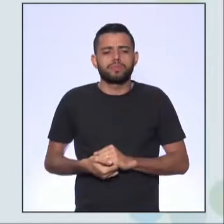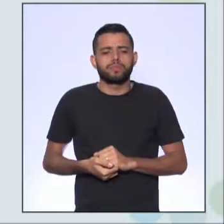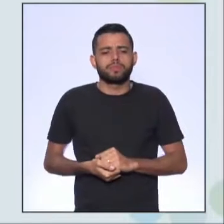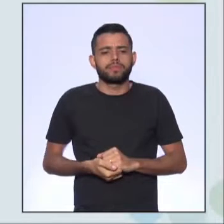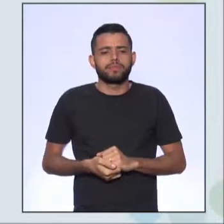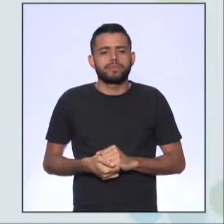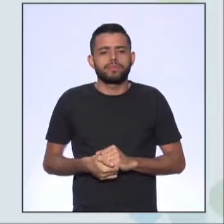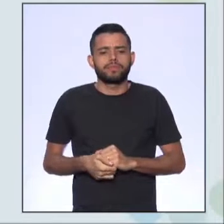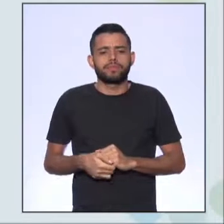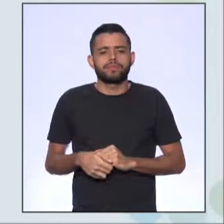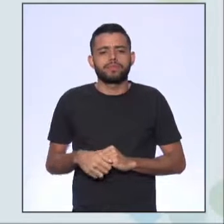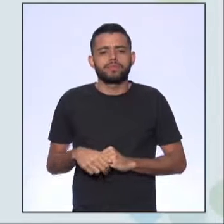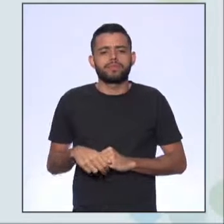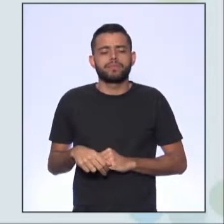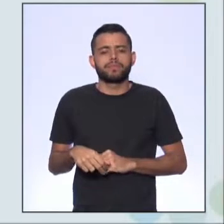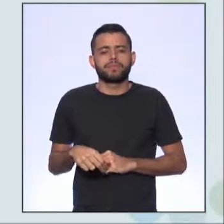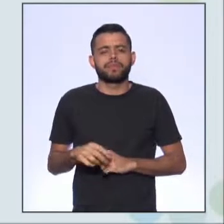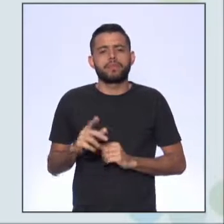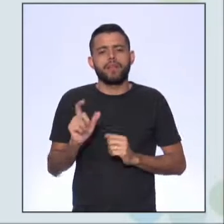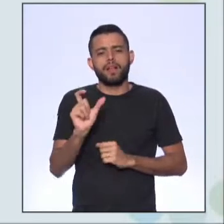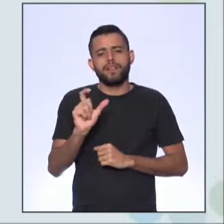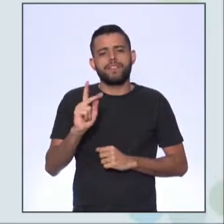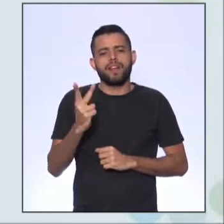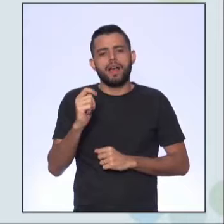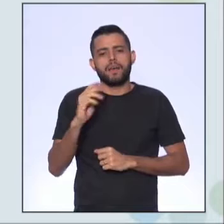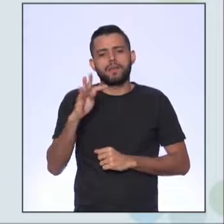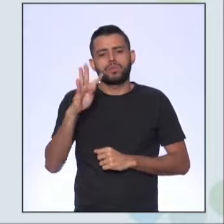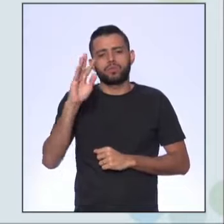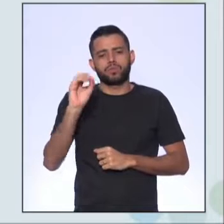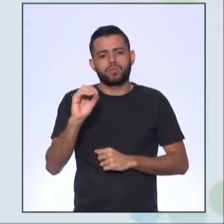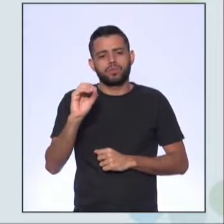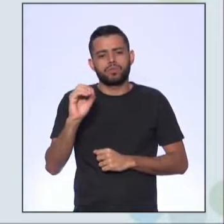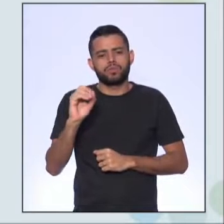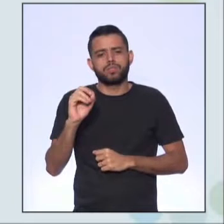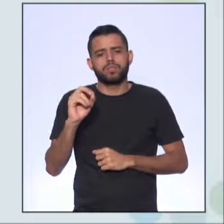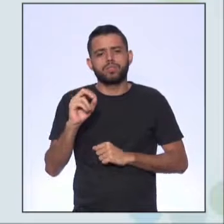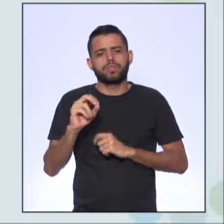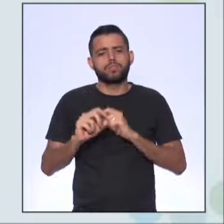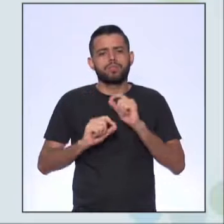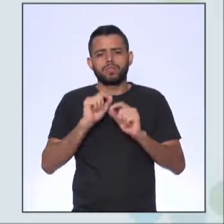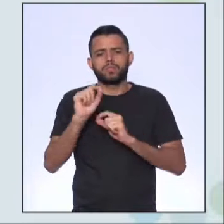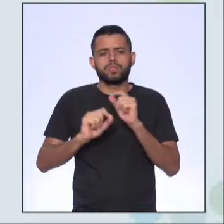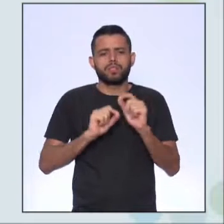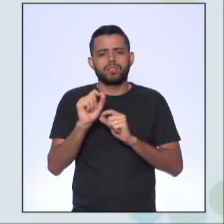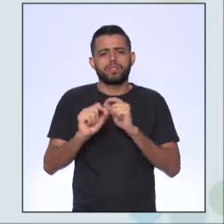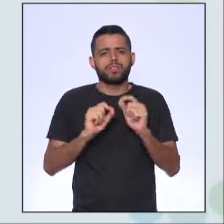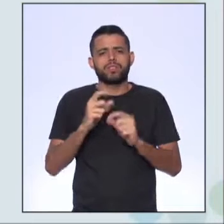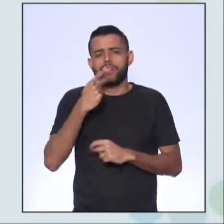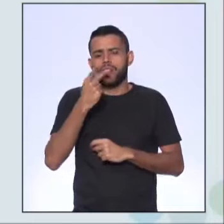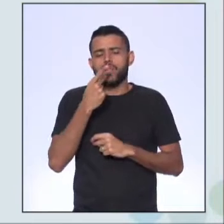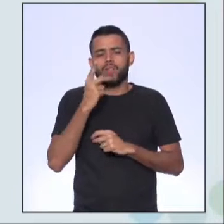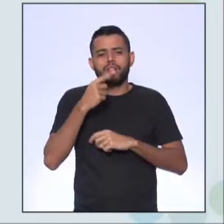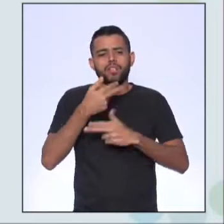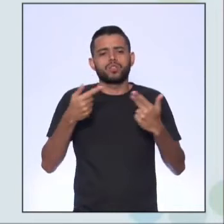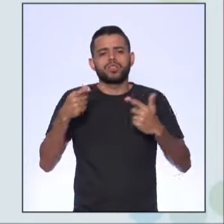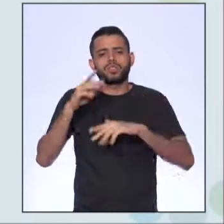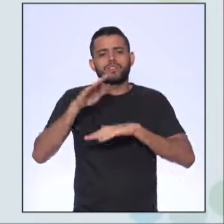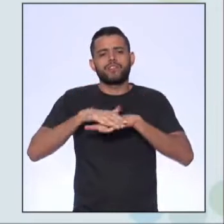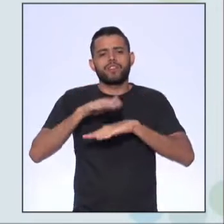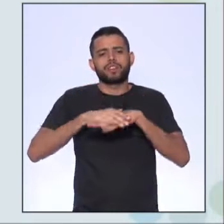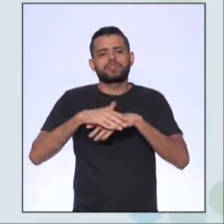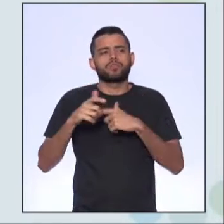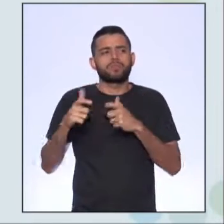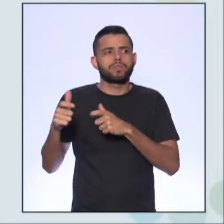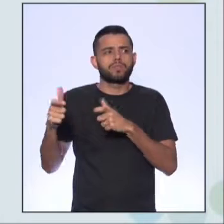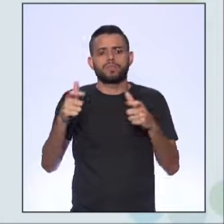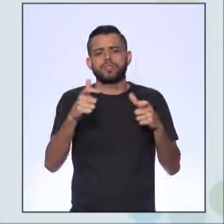A palavra hábito aí vai confundir vocês e muitos vão marcar habitat. Mas não estou falando de habitat, estou falando daquilo que ele faz no ambiente. Então, eu